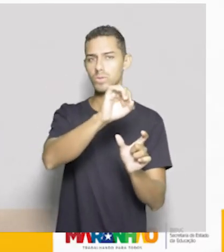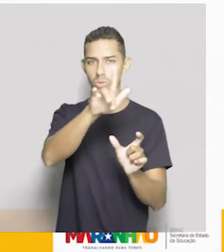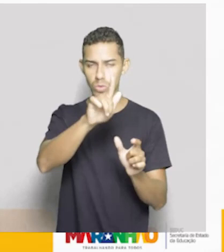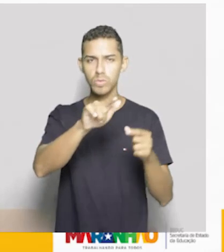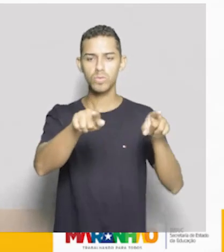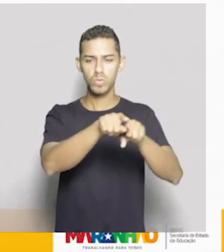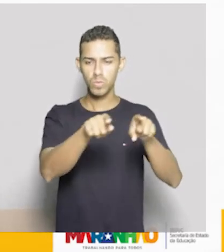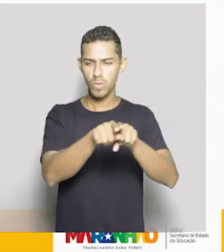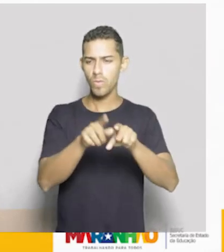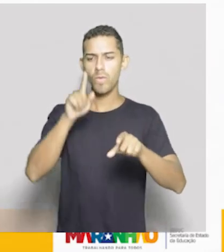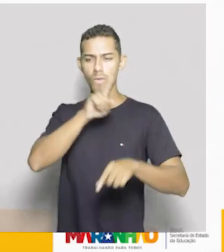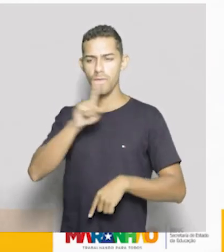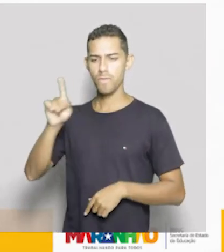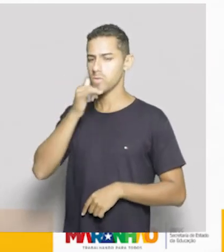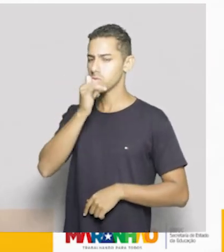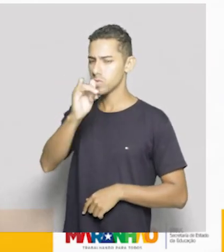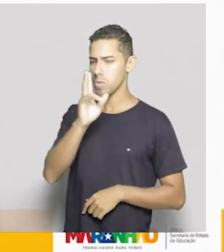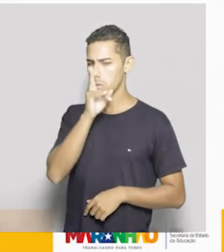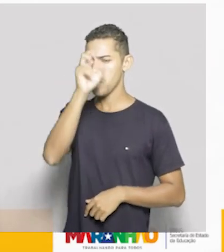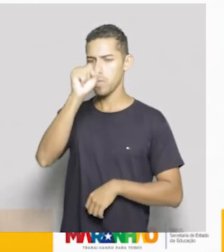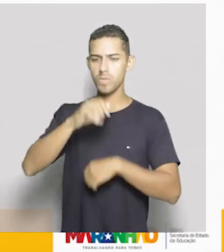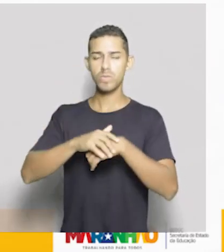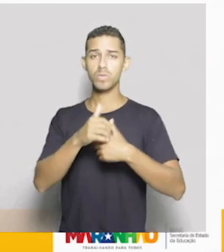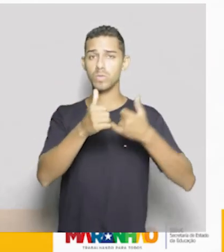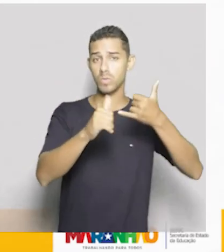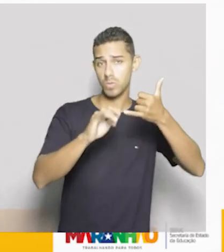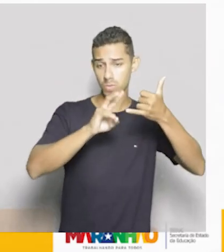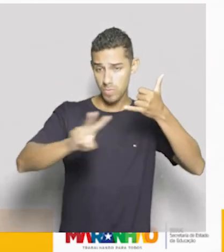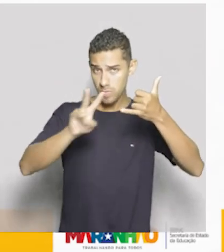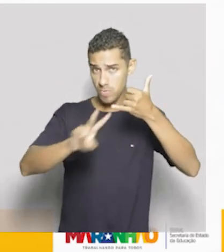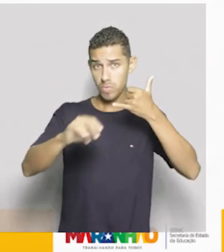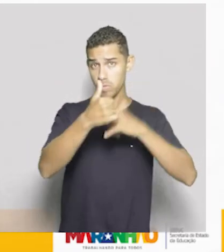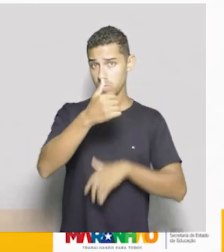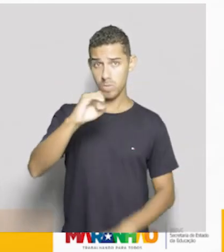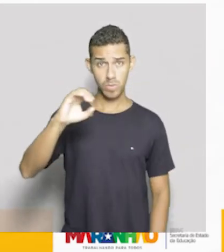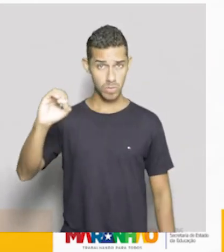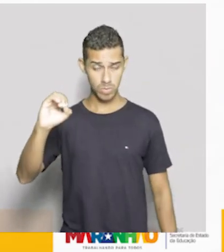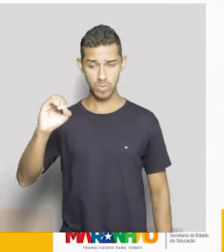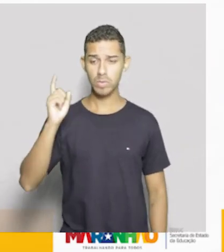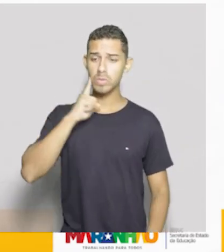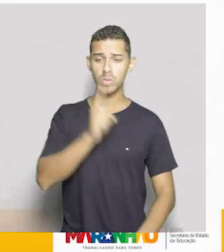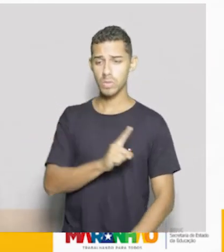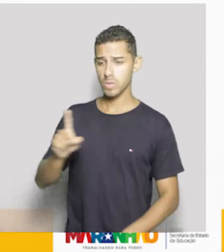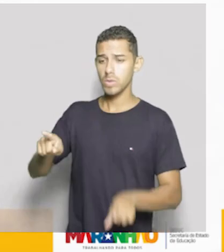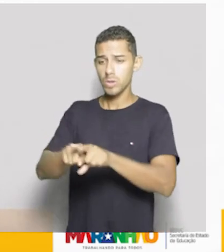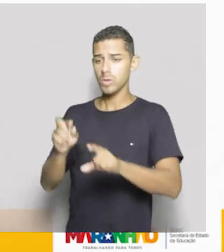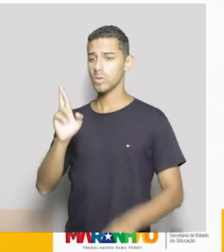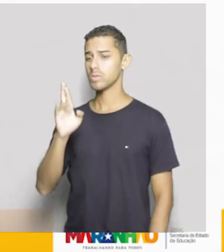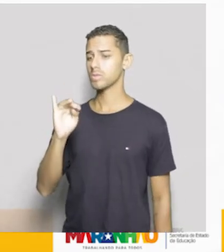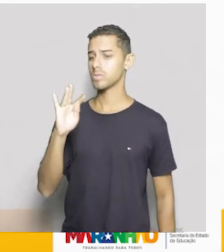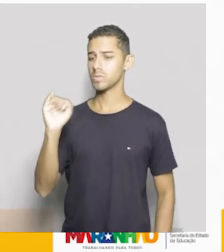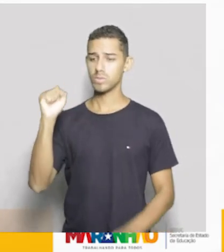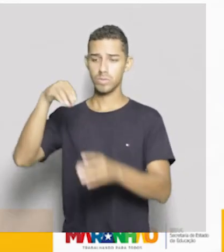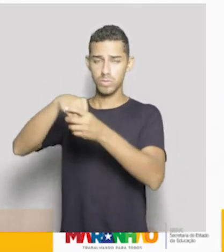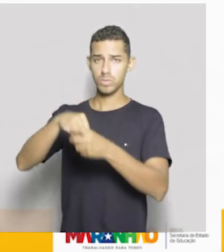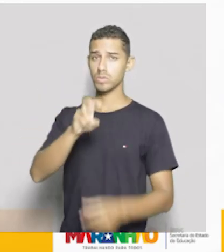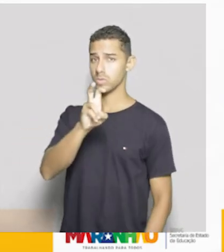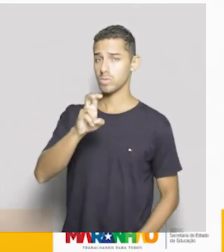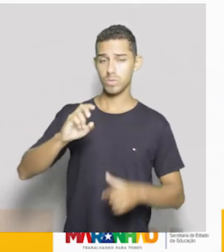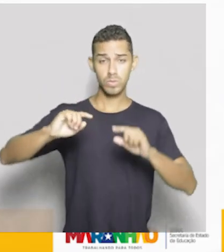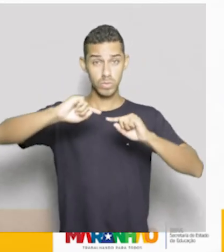eletromotriz 100 volts e resistência interna 5 ohms. Além do gerador, tem-se um resistor de